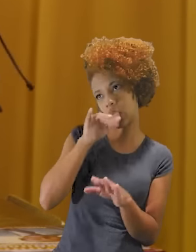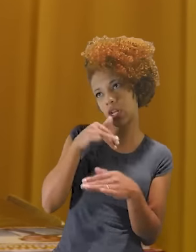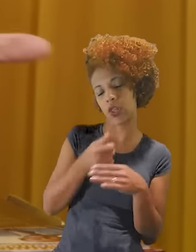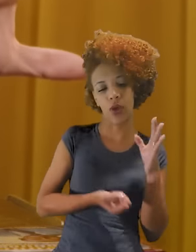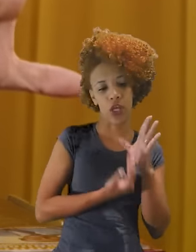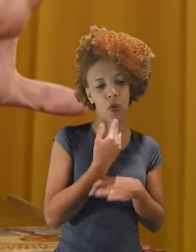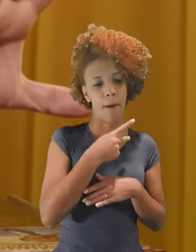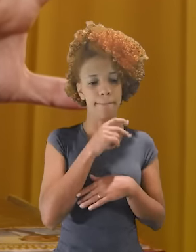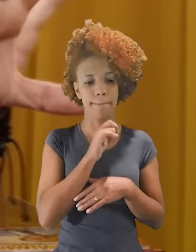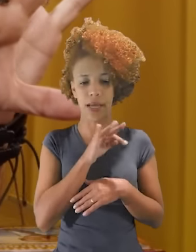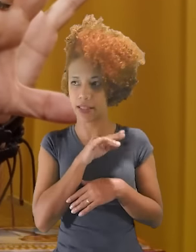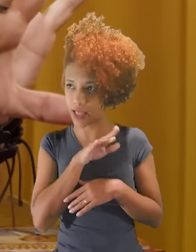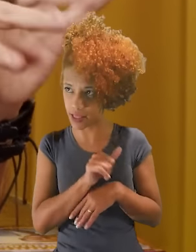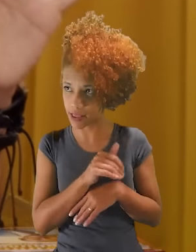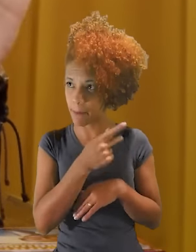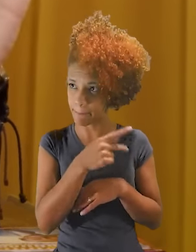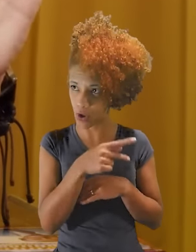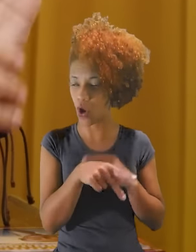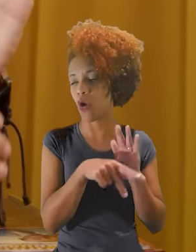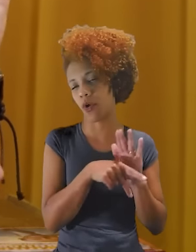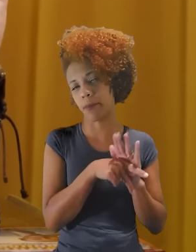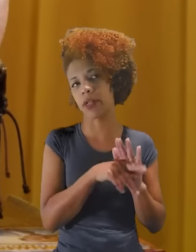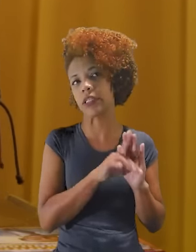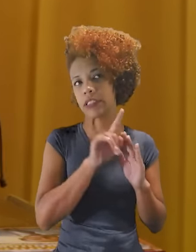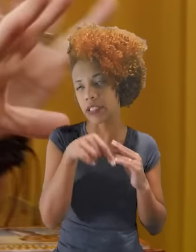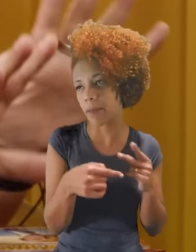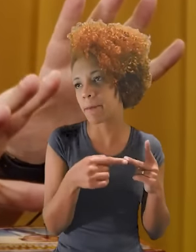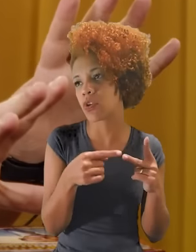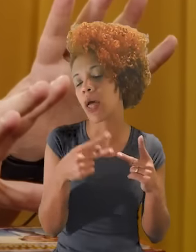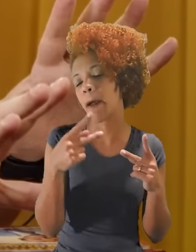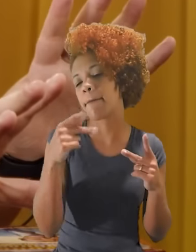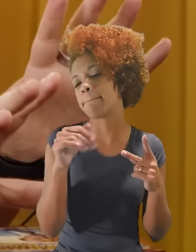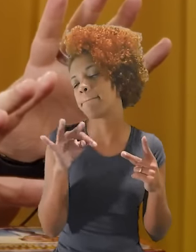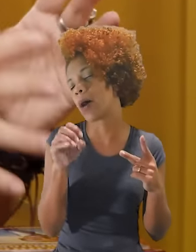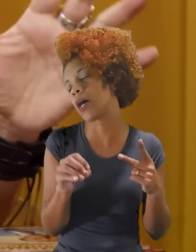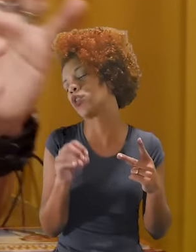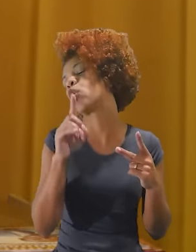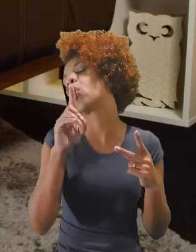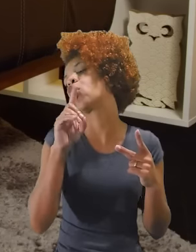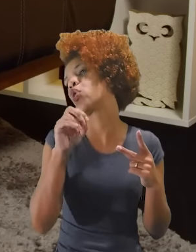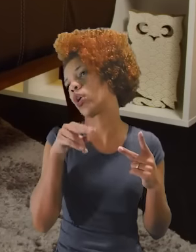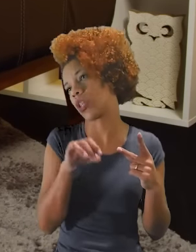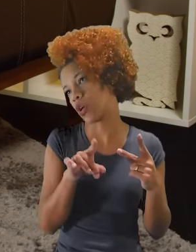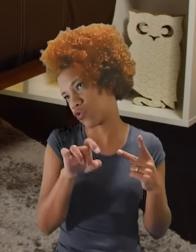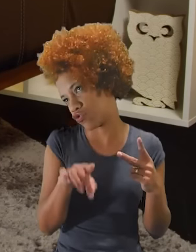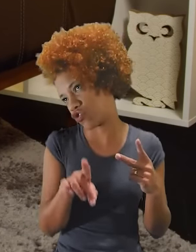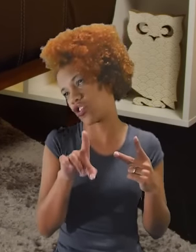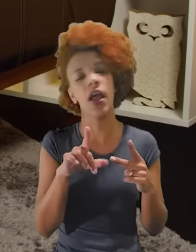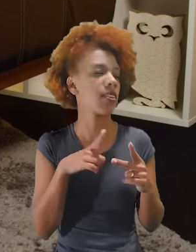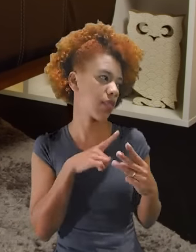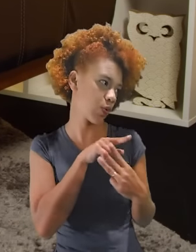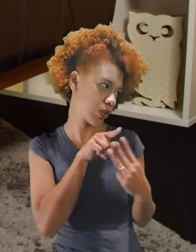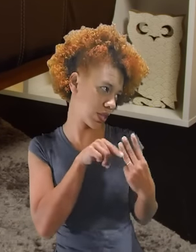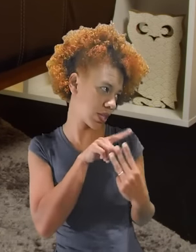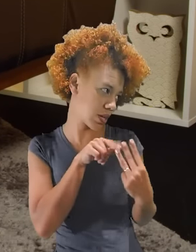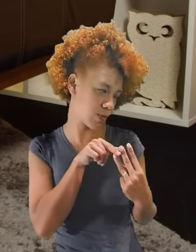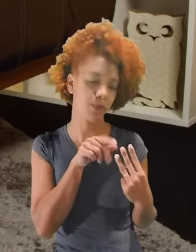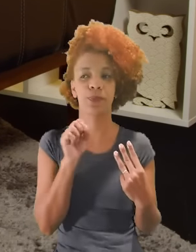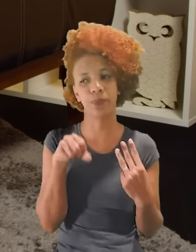criou o Pateta dele, que veio, obviamente, pós, e o Pato Donald. Era o trio. No quarto, exatamente,